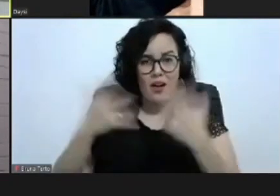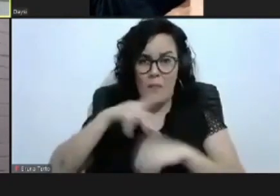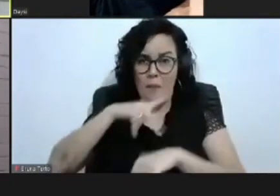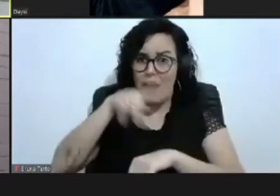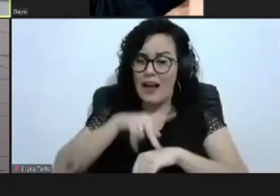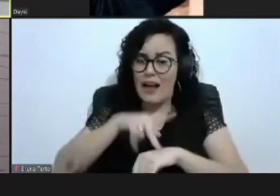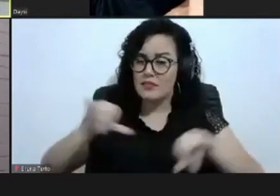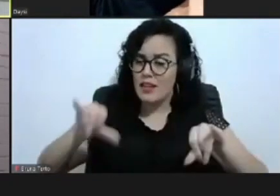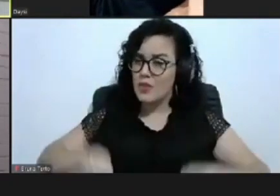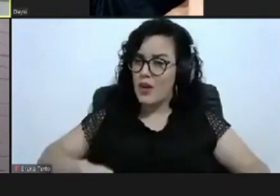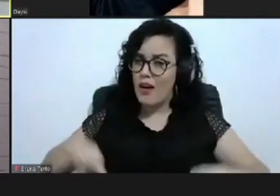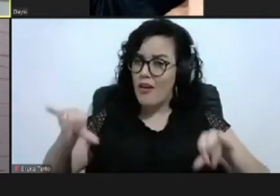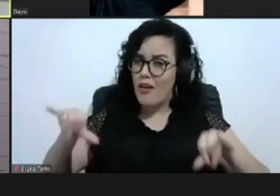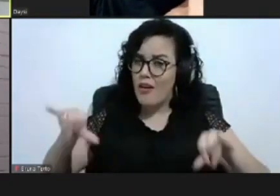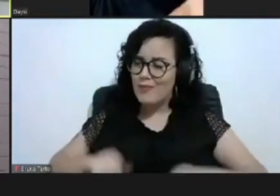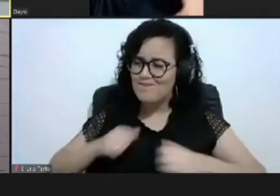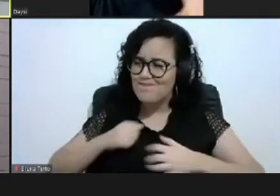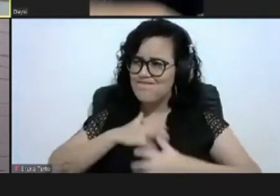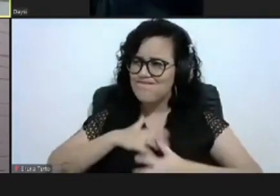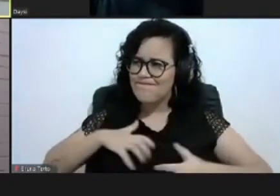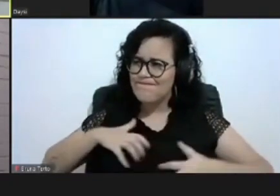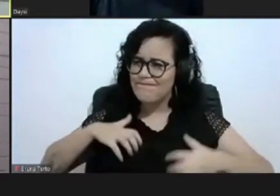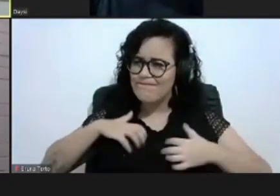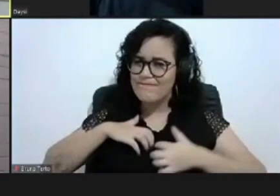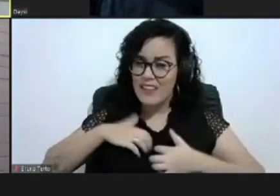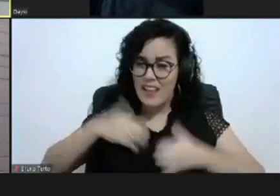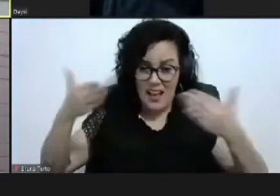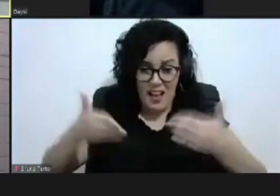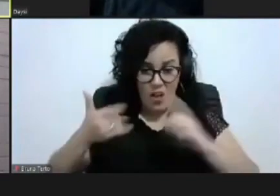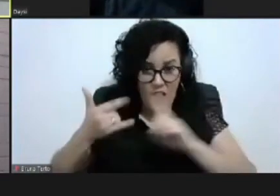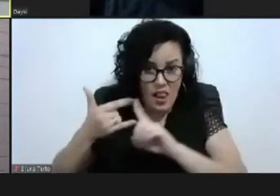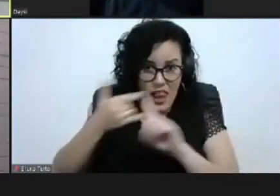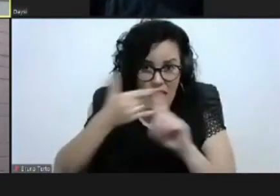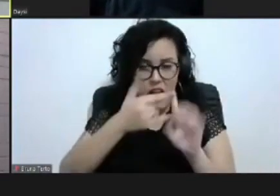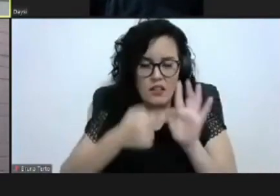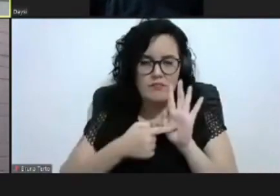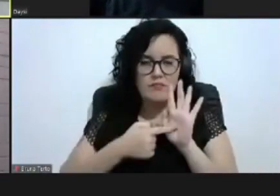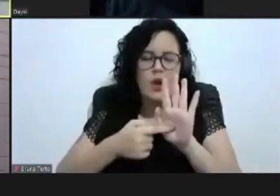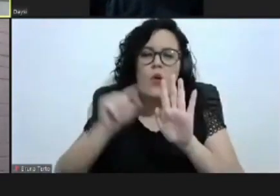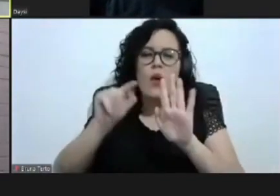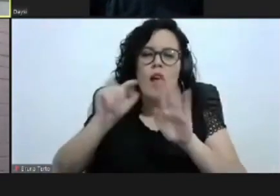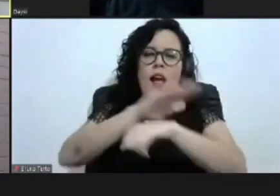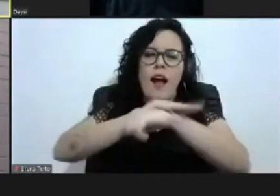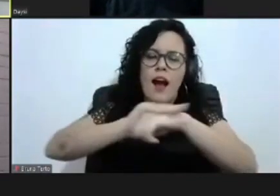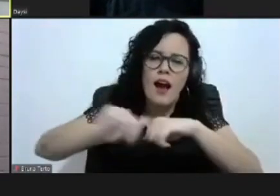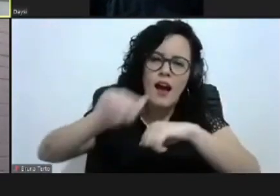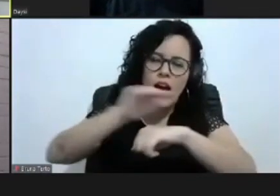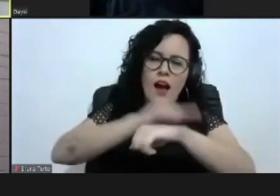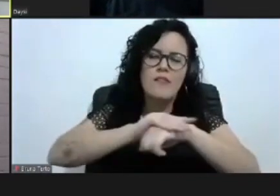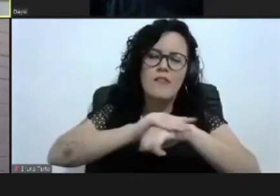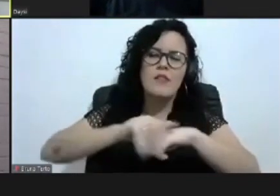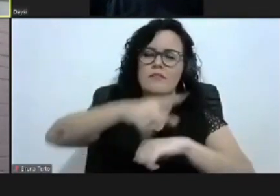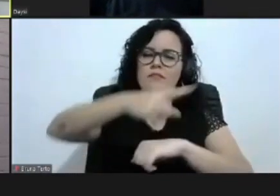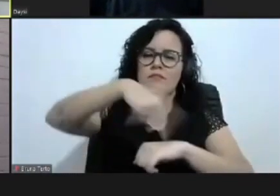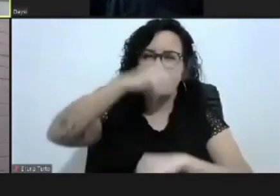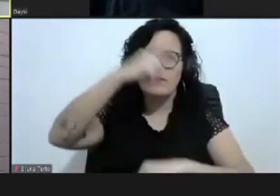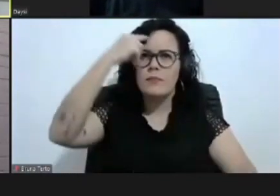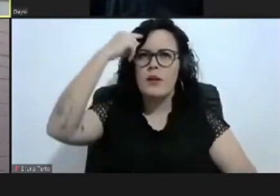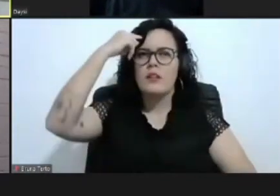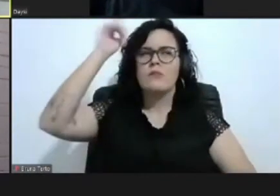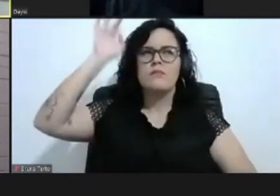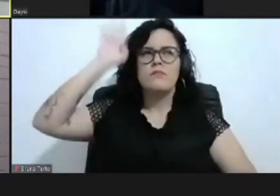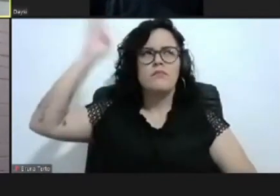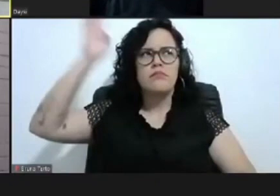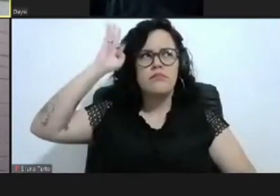e um alento até para a forma de construir uma nova resistência, uma alteração